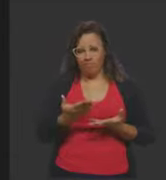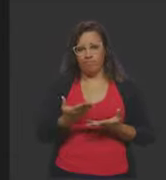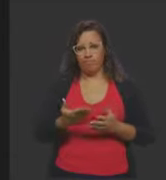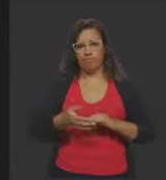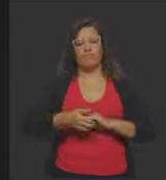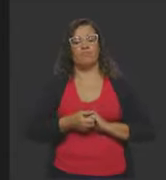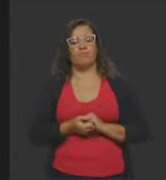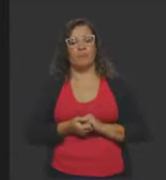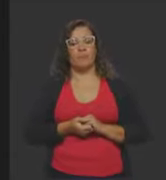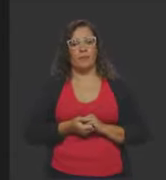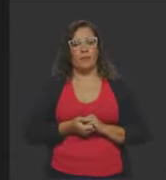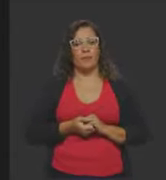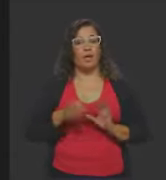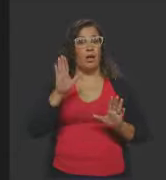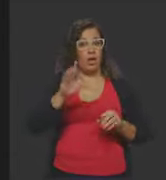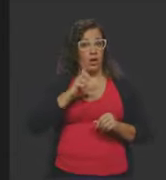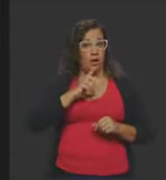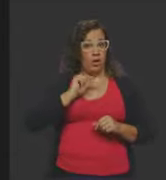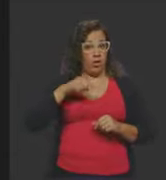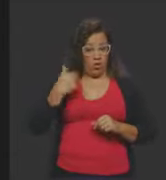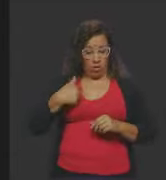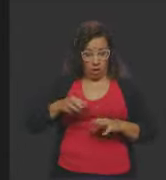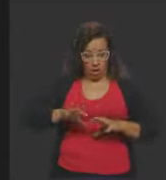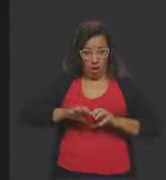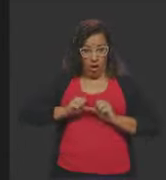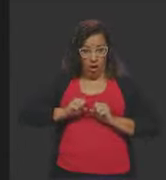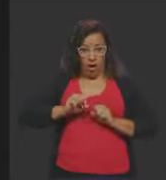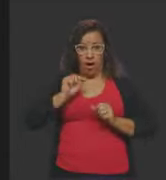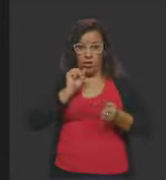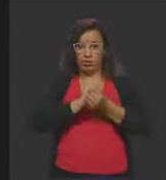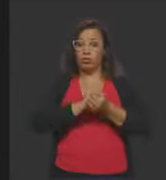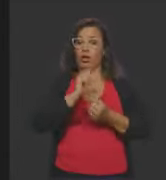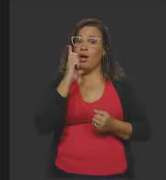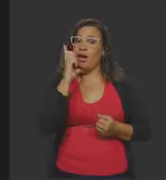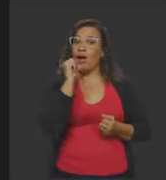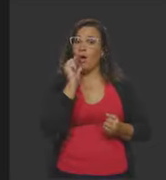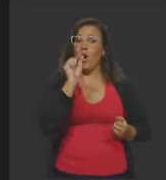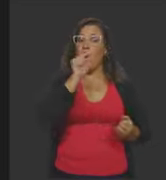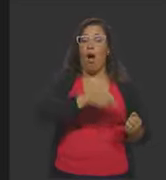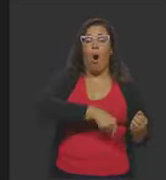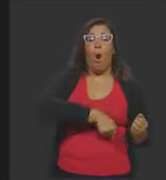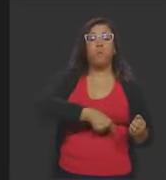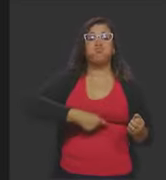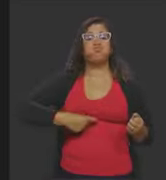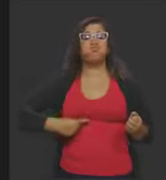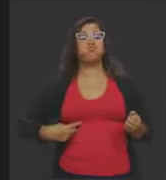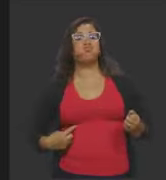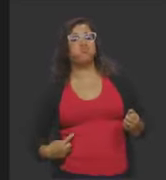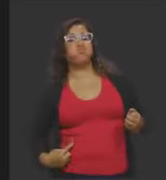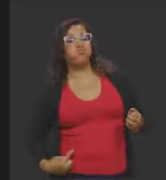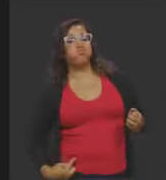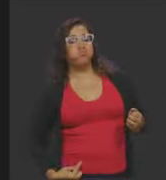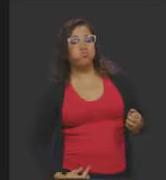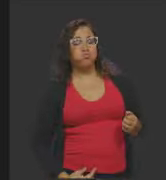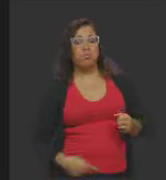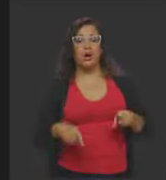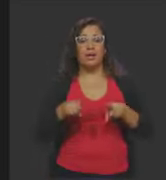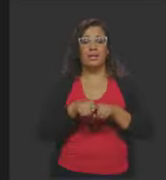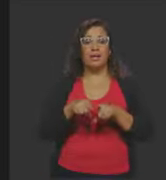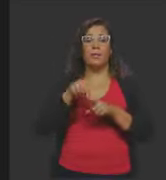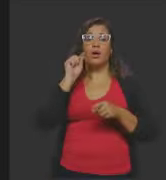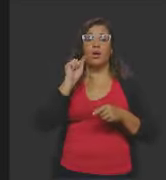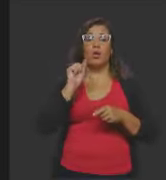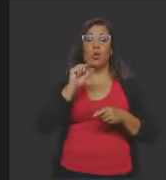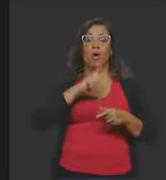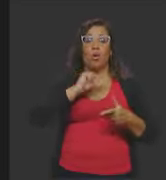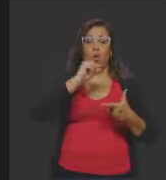grosso. Além de absorver água, junto com a água, o intestino grosso absorve sais